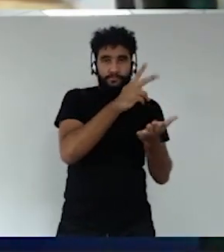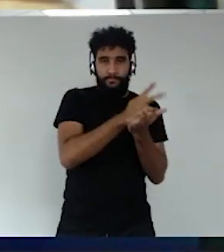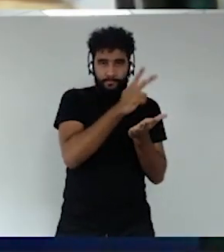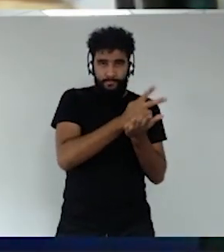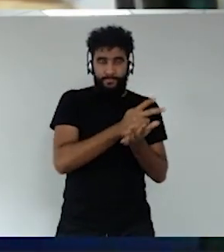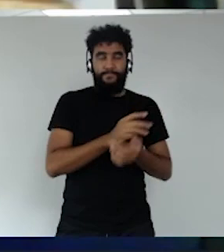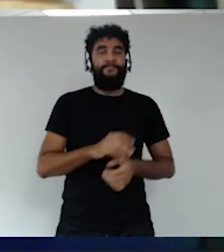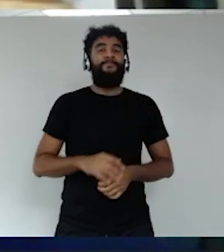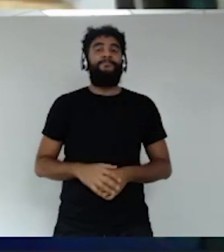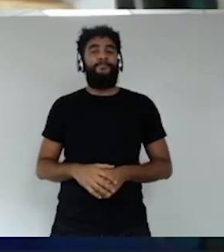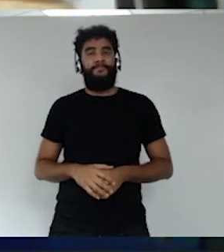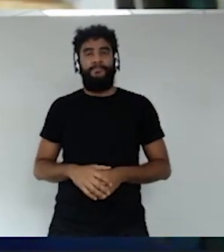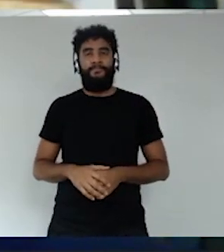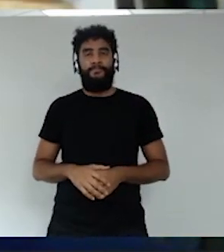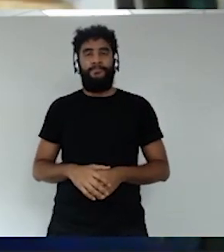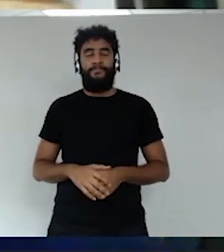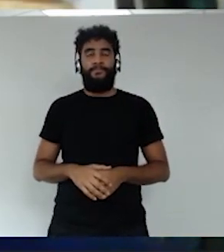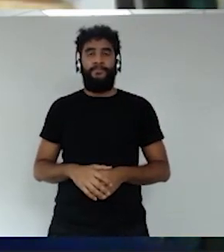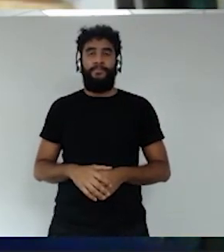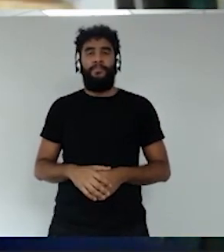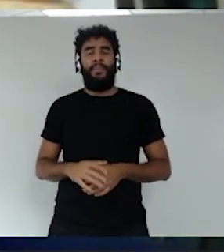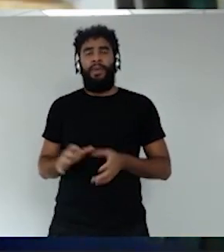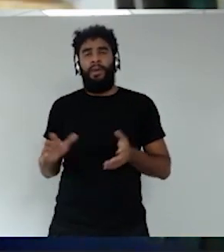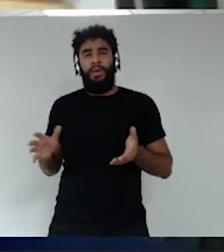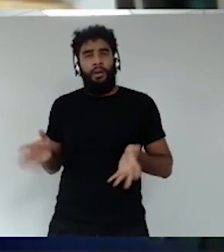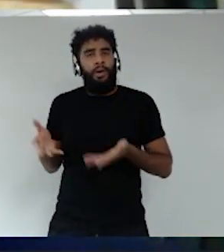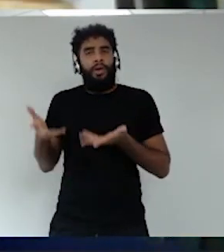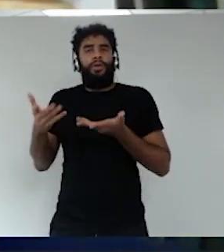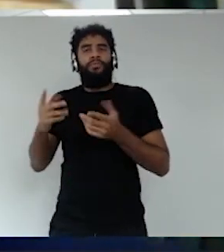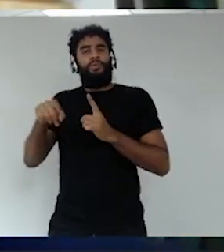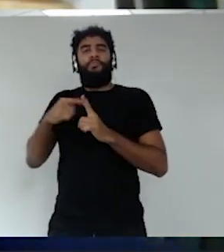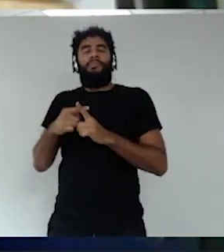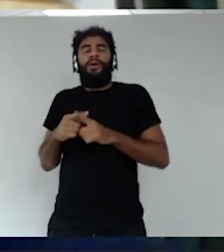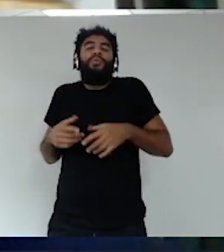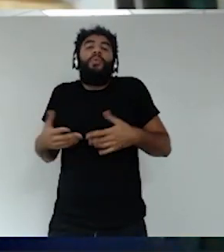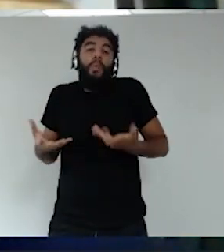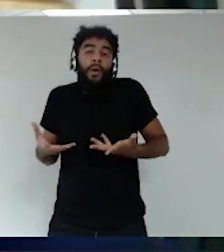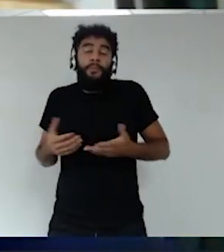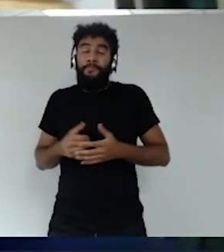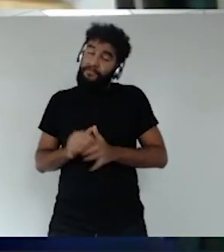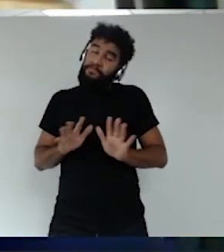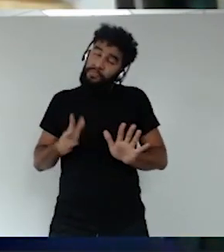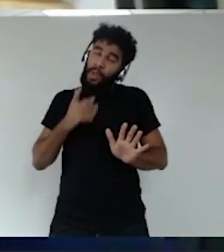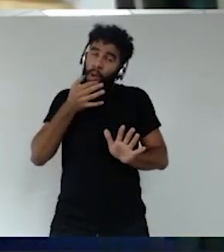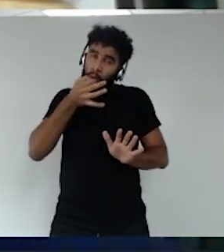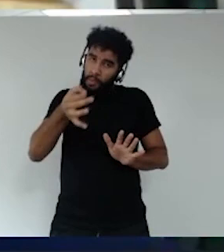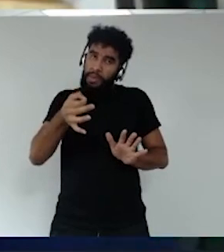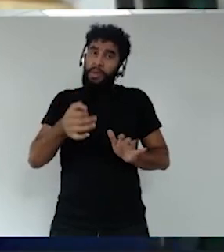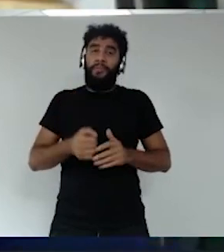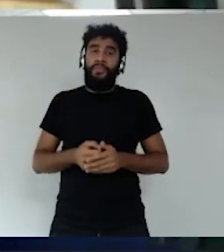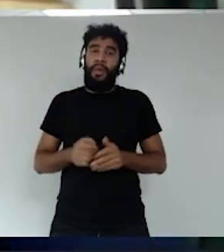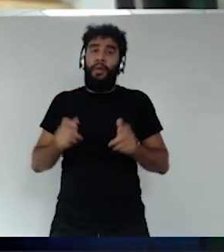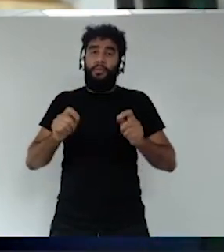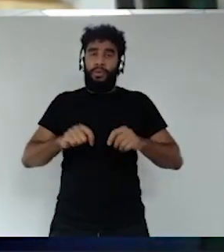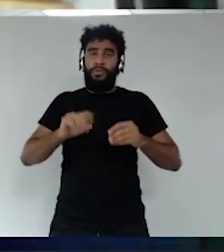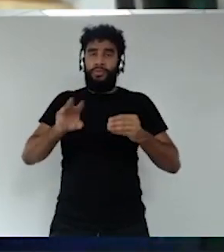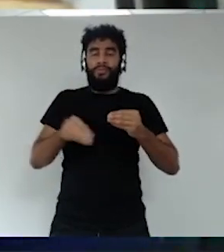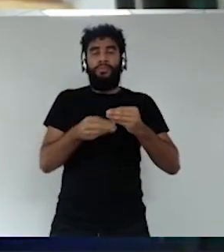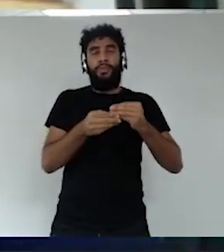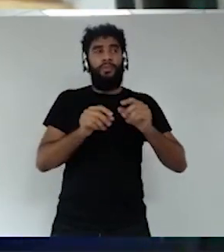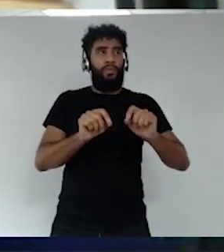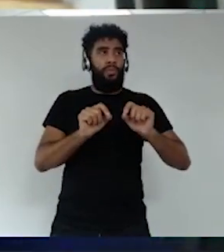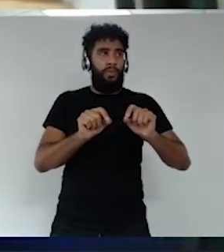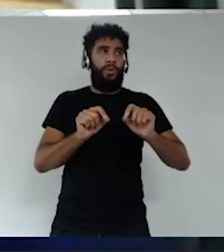estímulos adicionais a gente poderia desenvolver, por exemplo? Eu considero que nós precisamos acrescer o que eu falei,